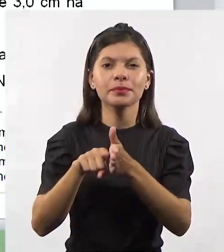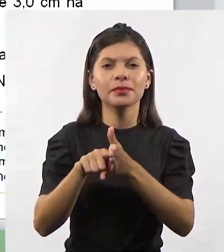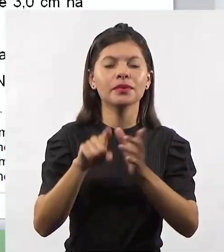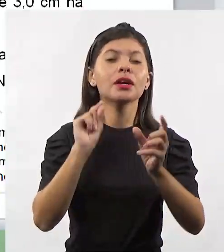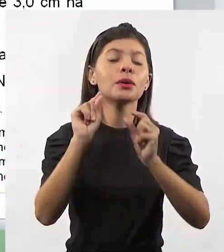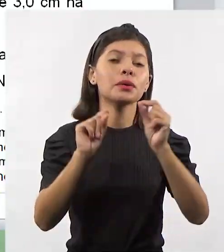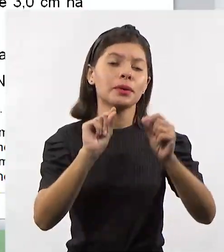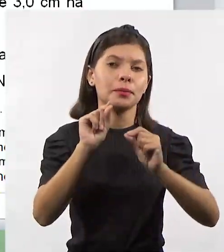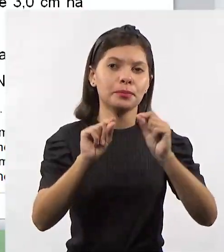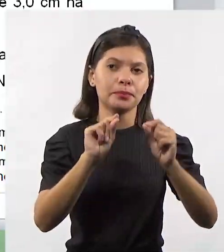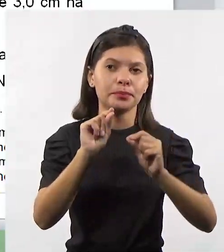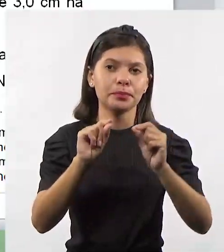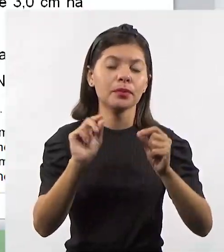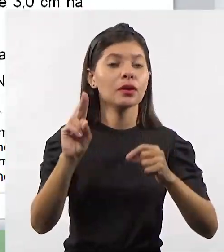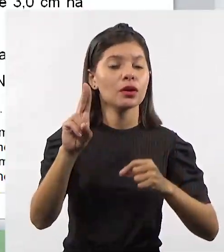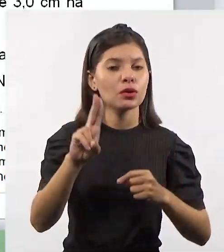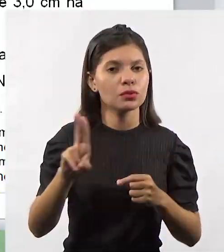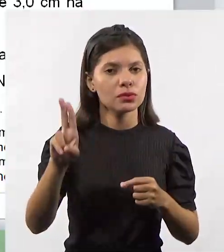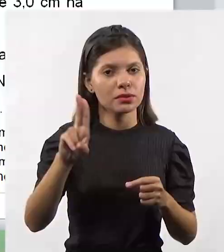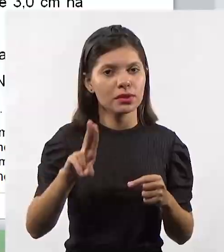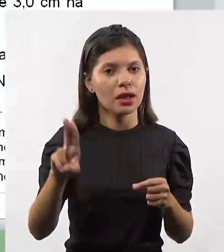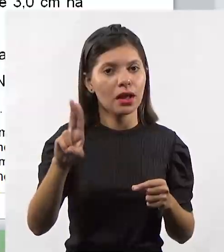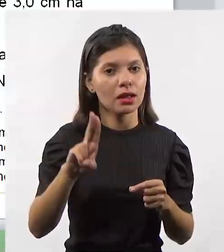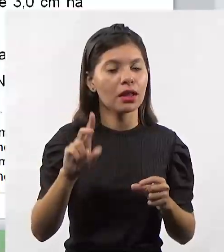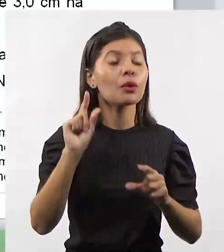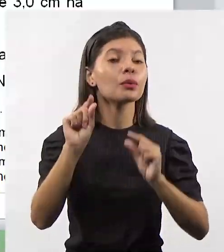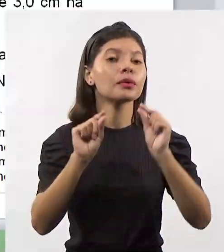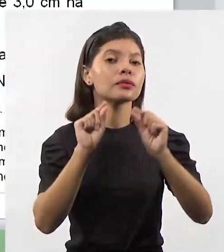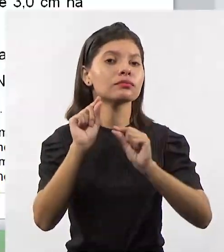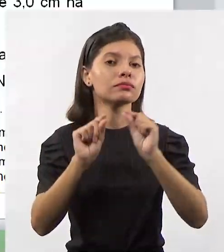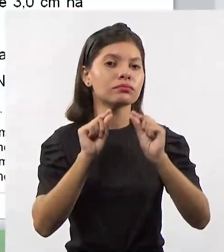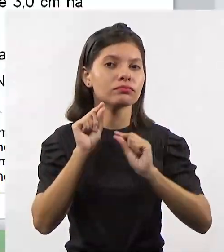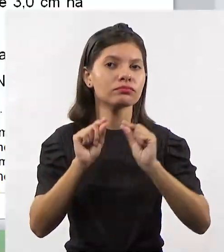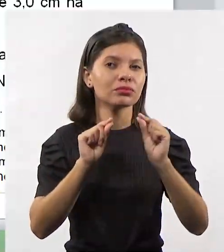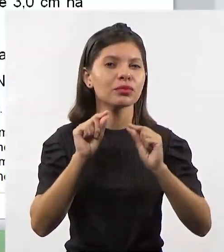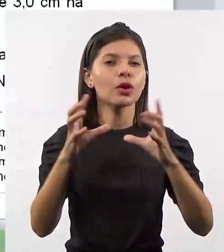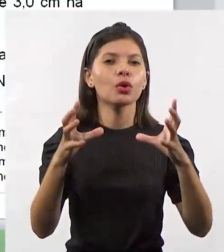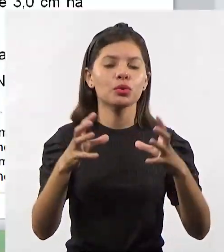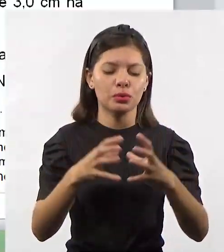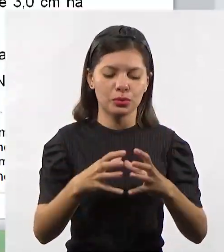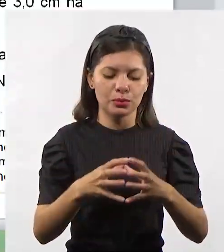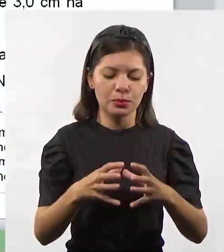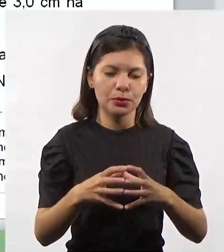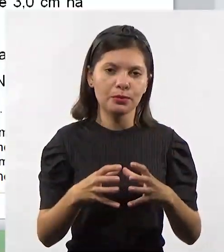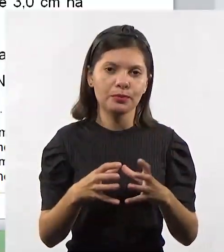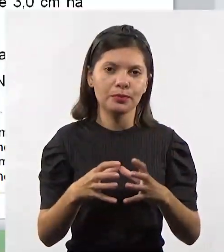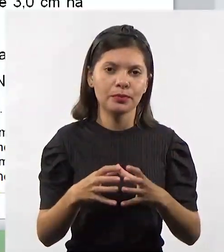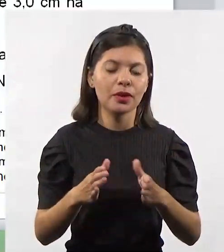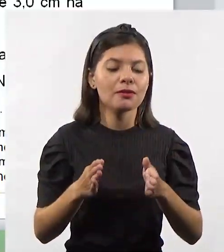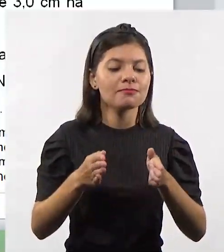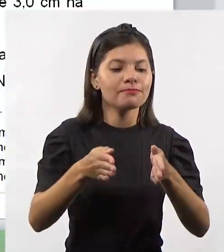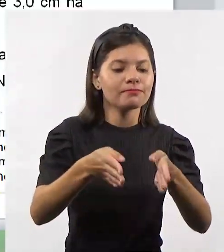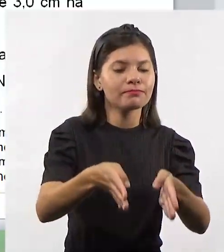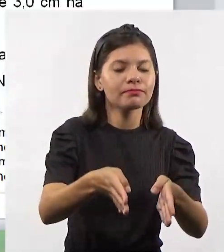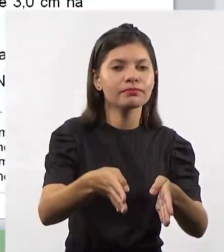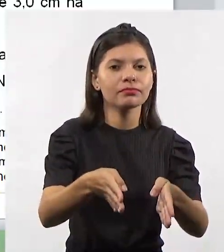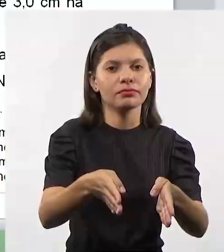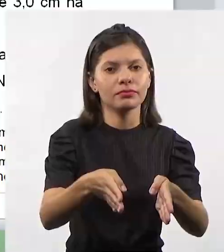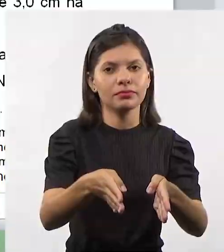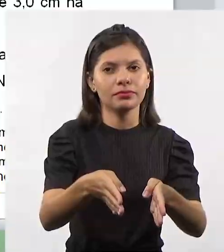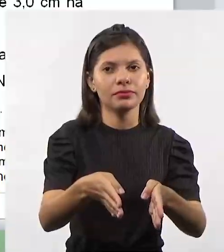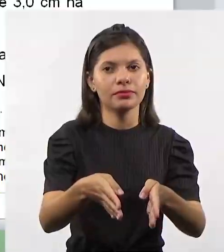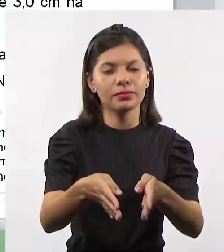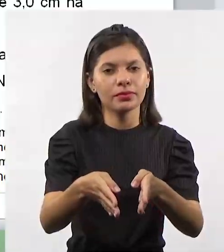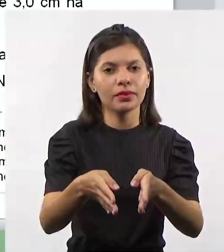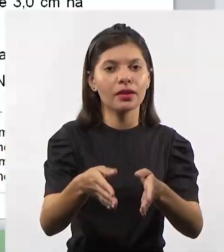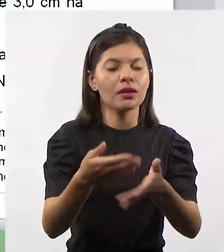será usado o que o grupo focal e aí você